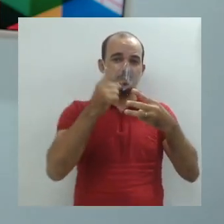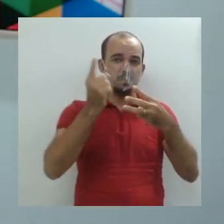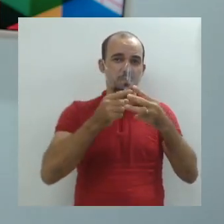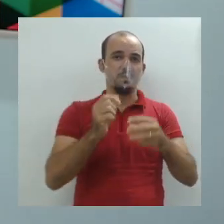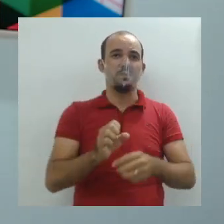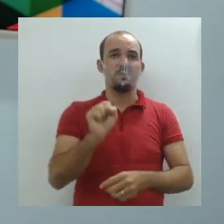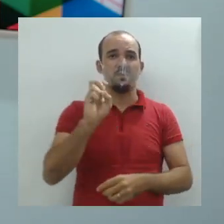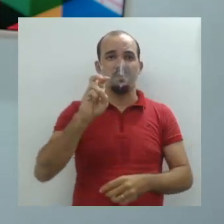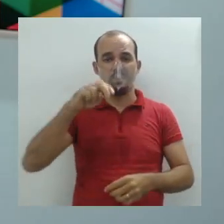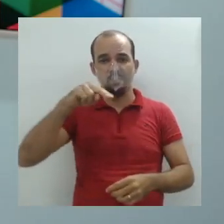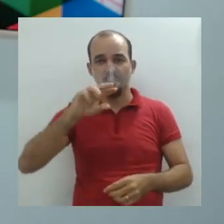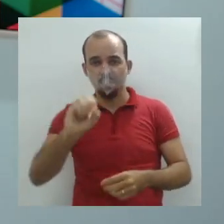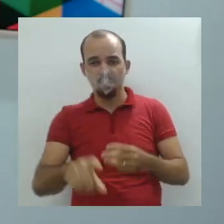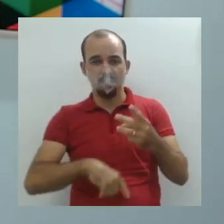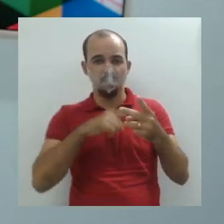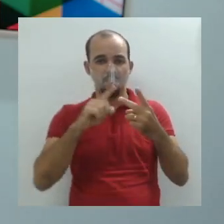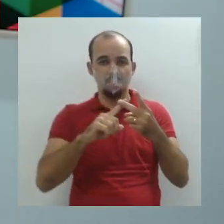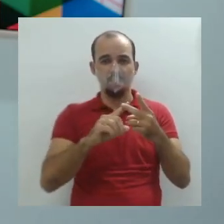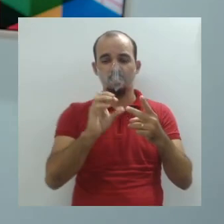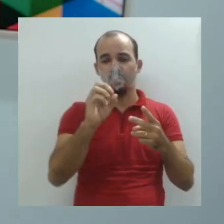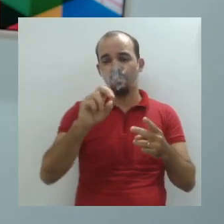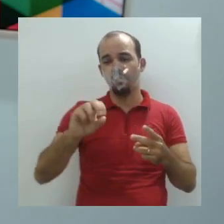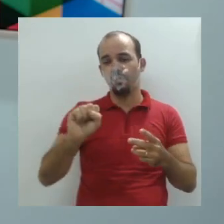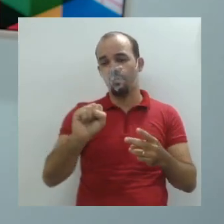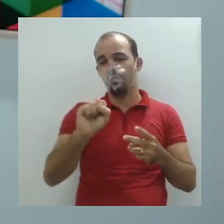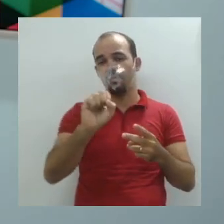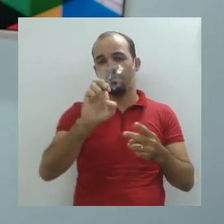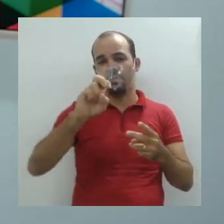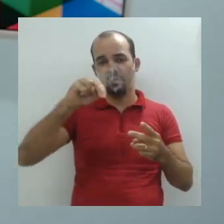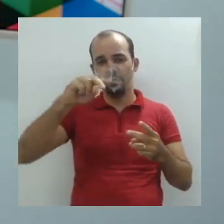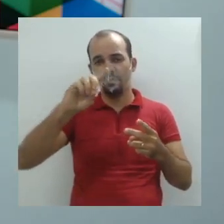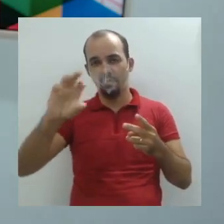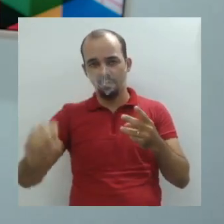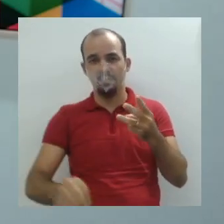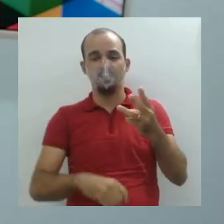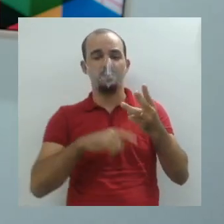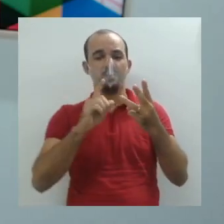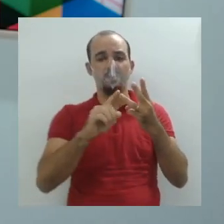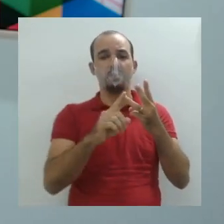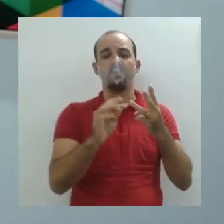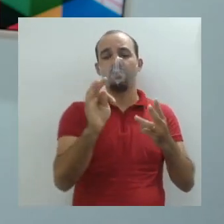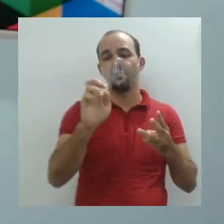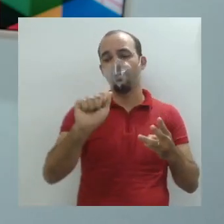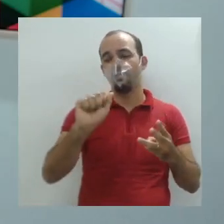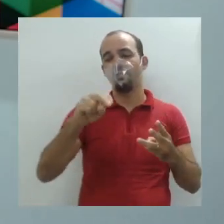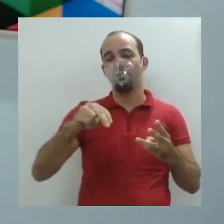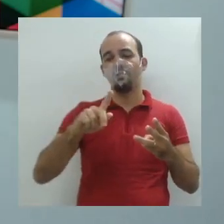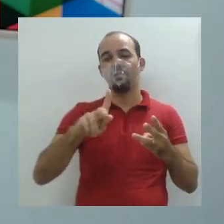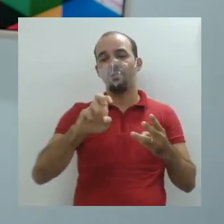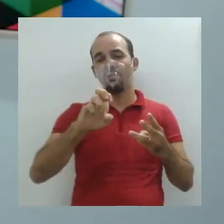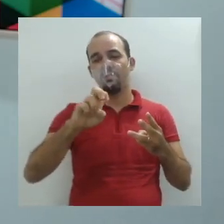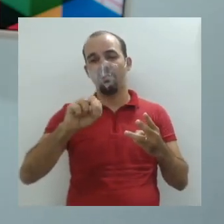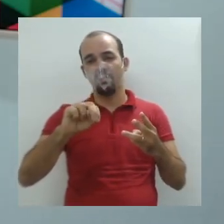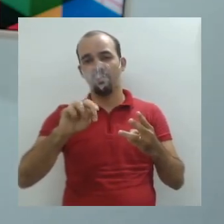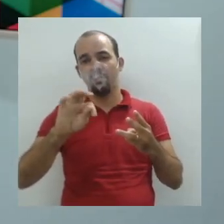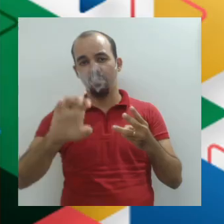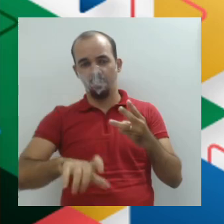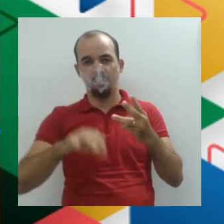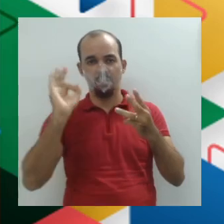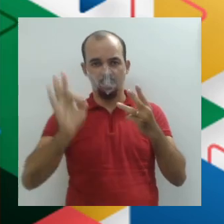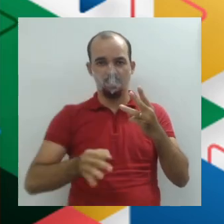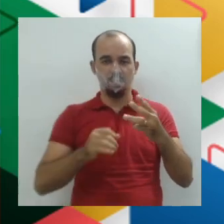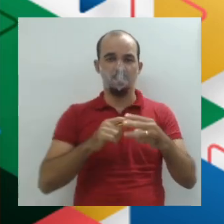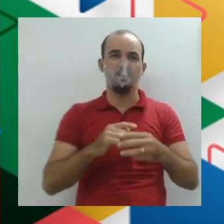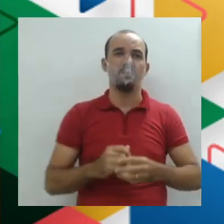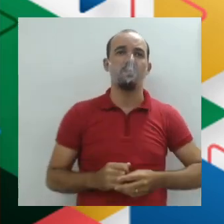seno, a segunda se chama cosseno e a terceira se chama tangente, beleza? Então, vai na tela geral, Aninha,